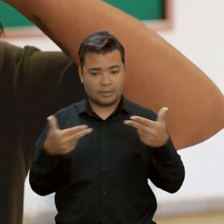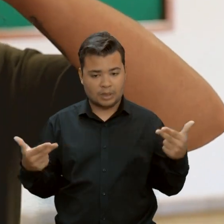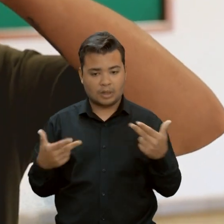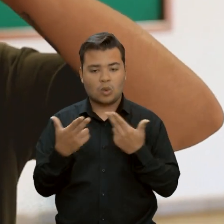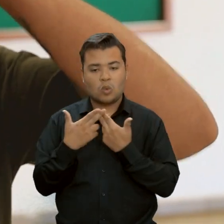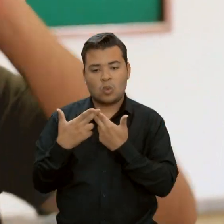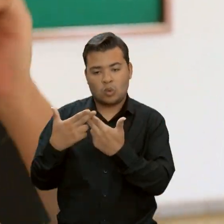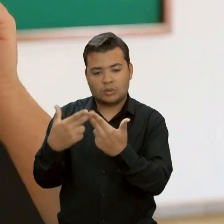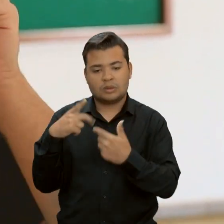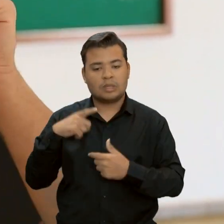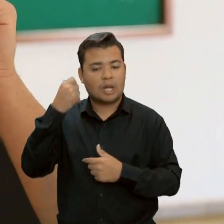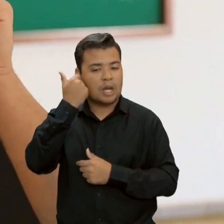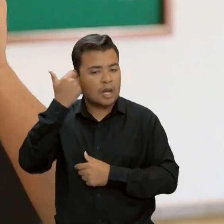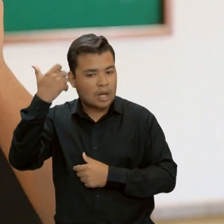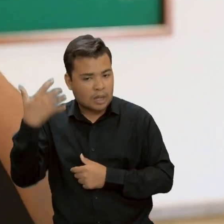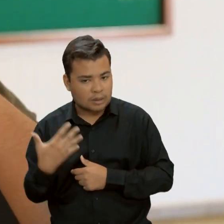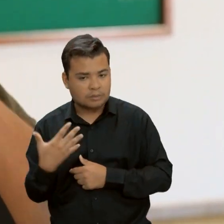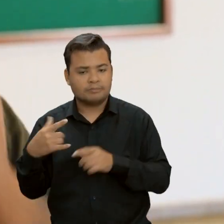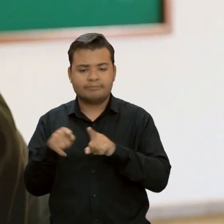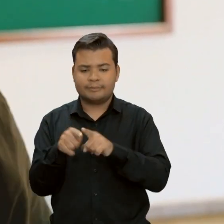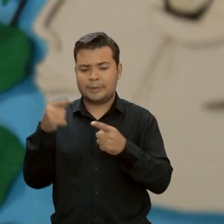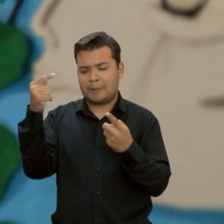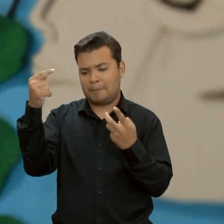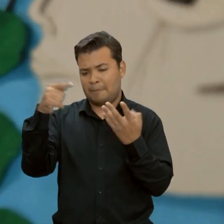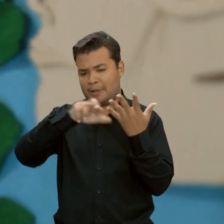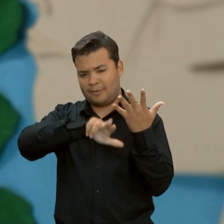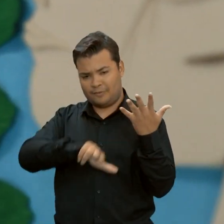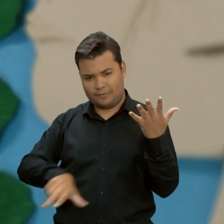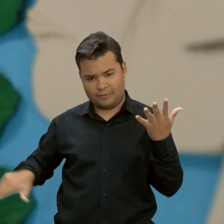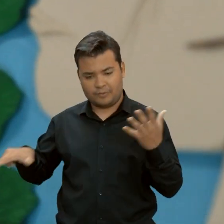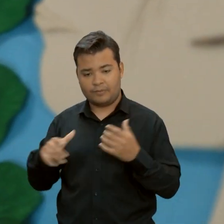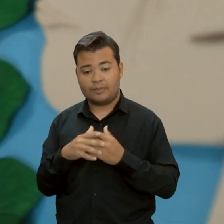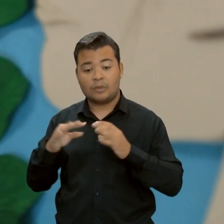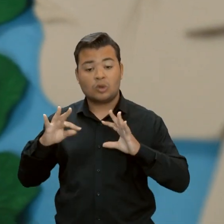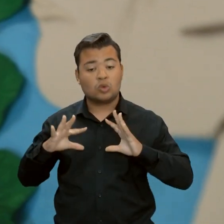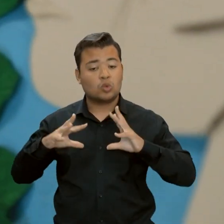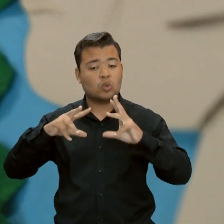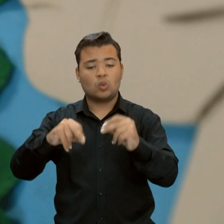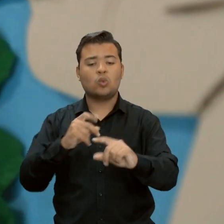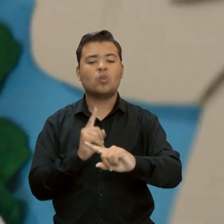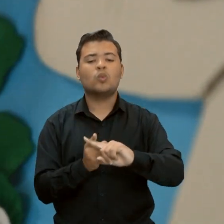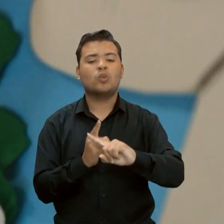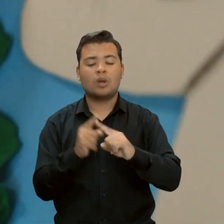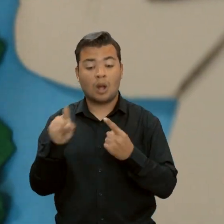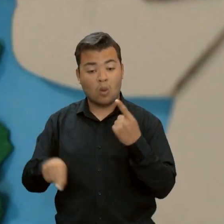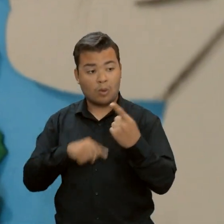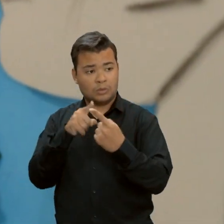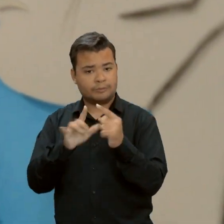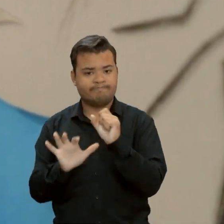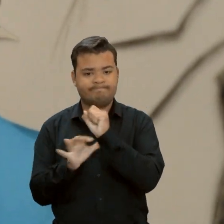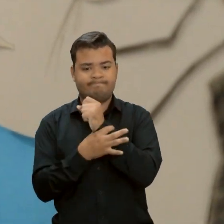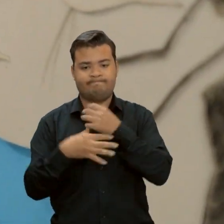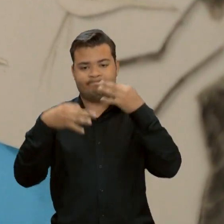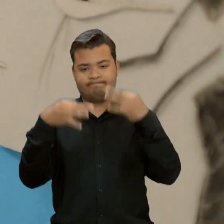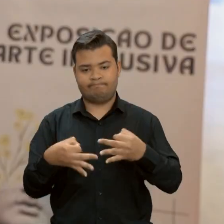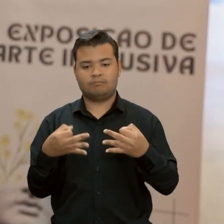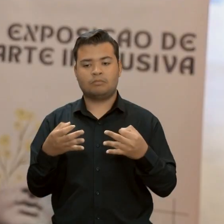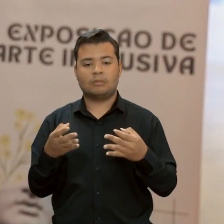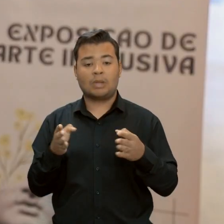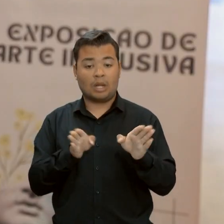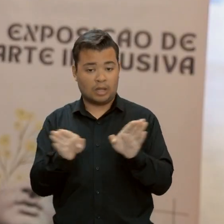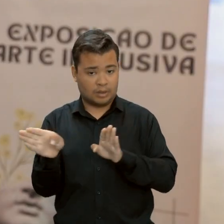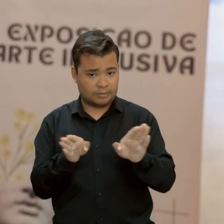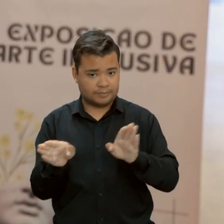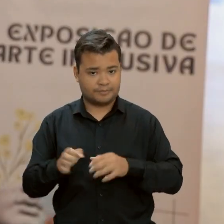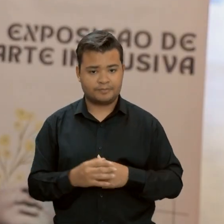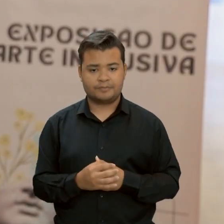utilizados, a audiodescrição, entre outros aspectos. Tudo para garantir a acessibilidade. Hoje, se uma pessoa,